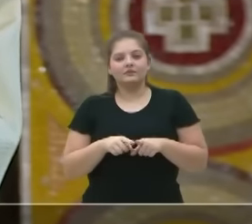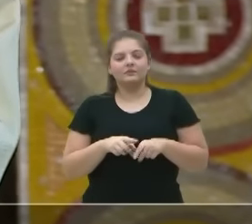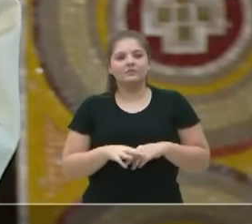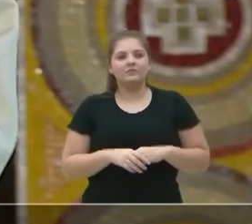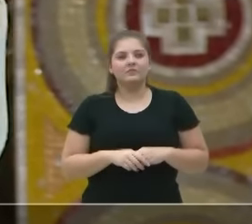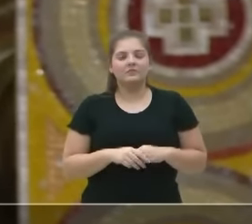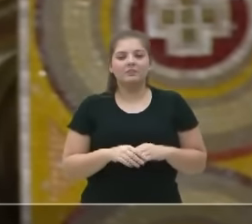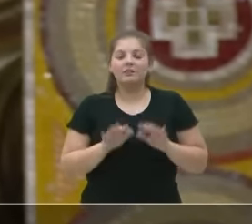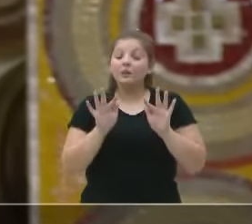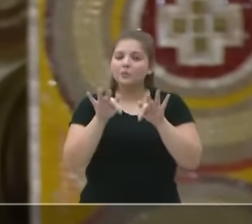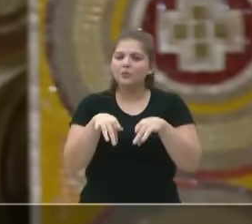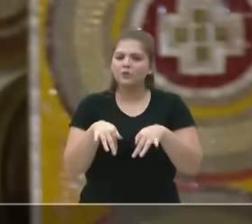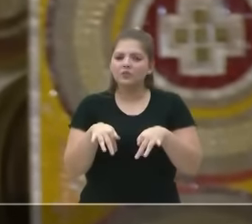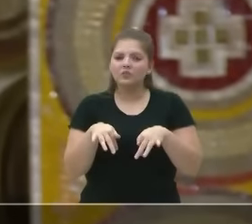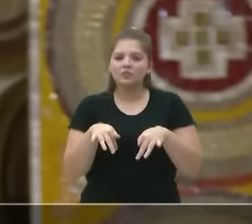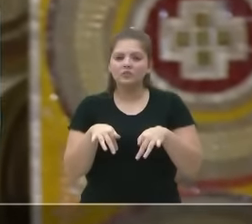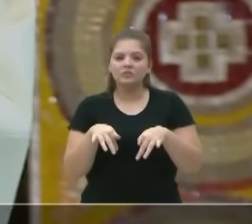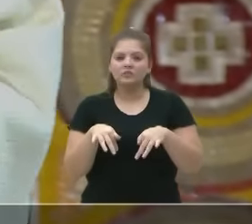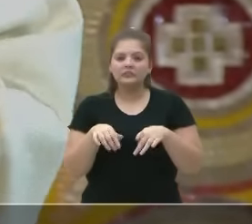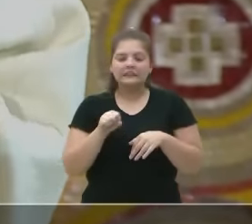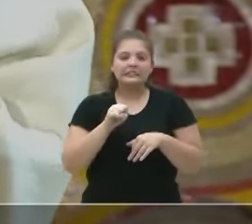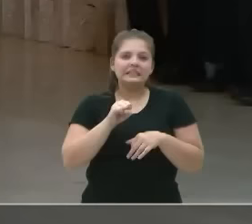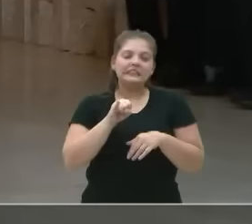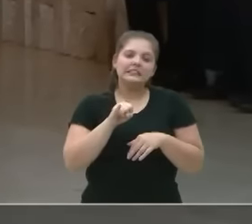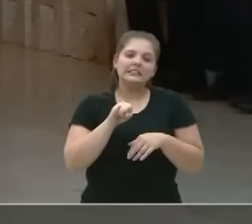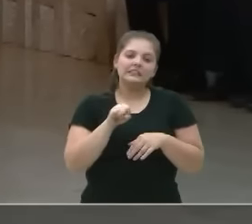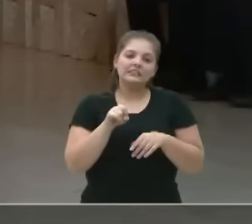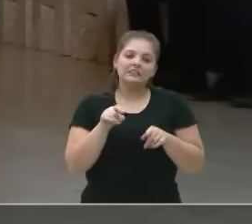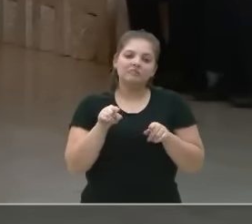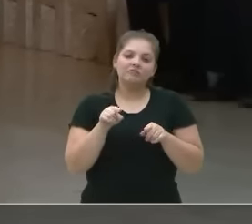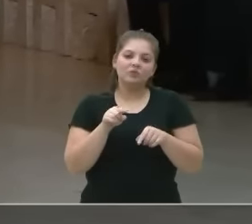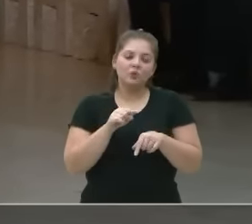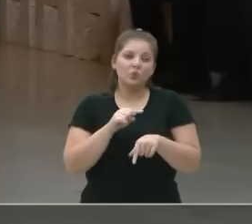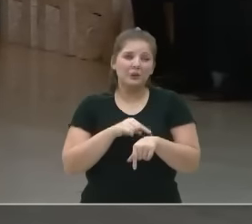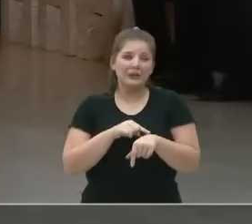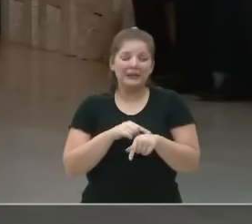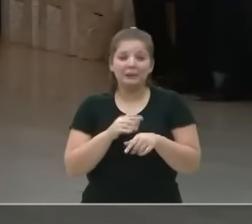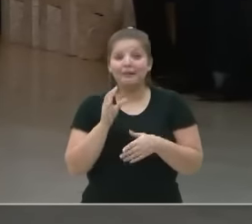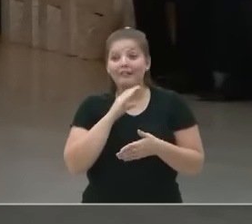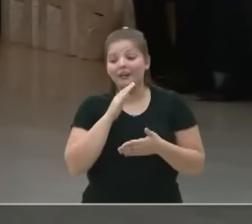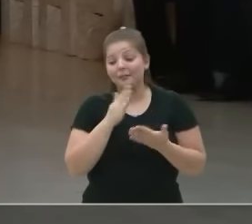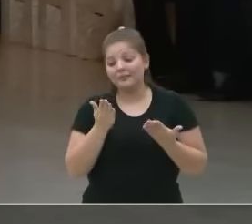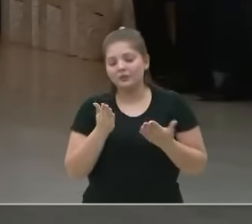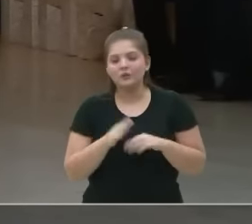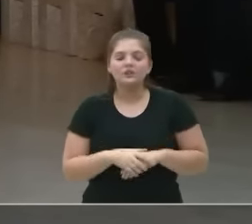E para finalizar, senão o tempo não dá no conta.